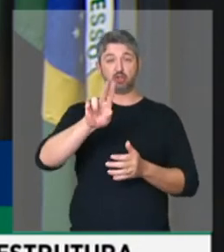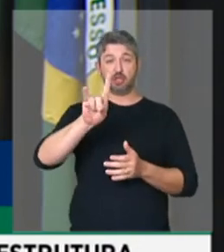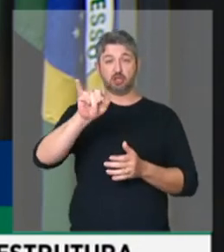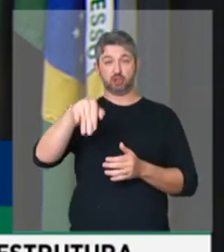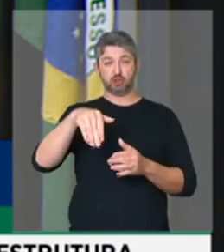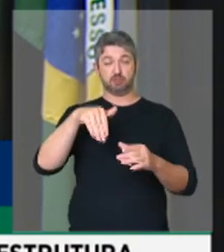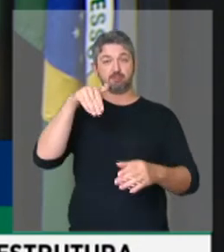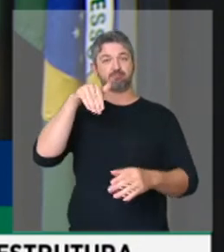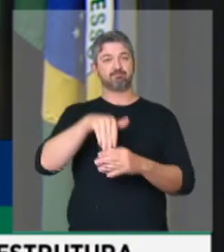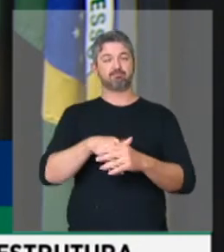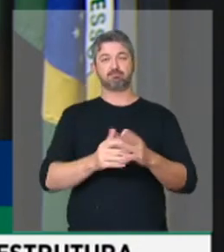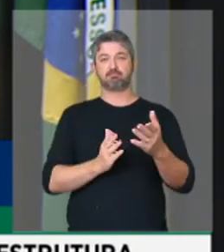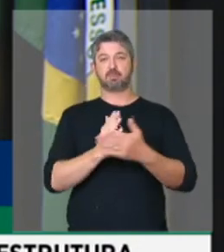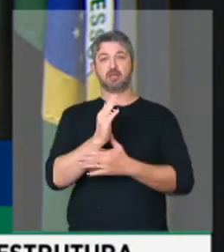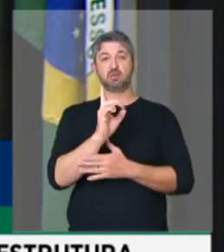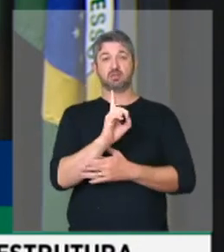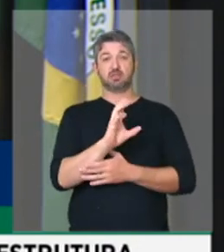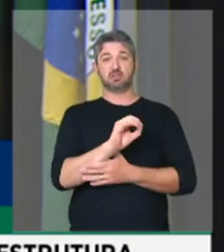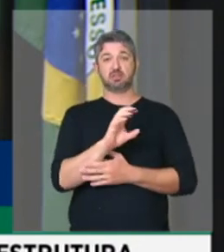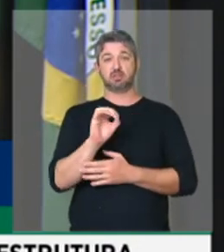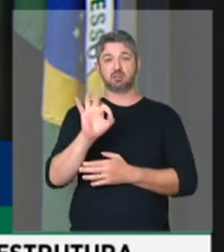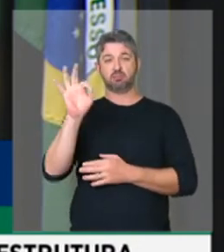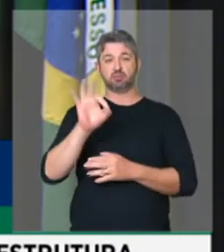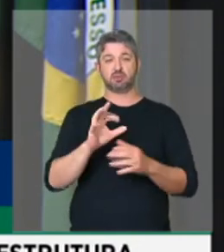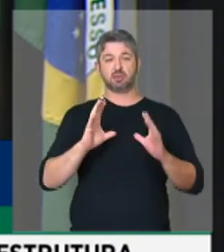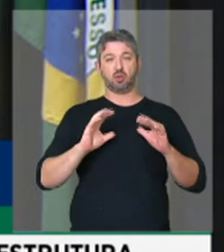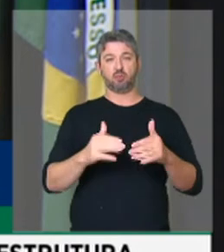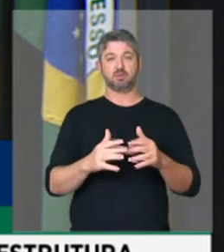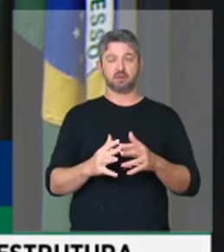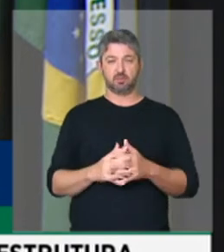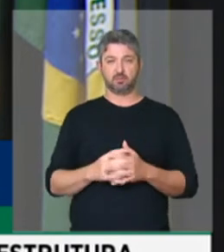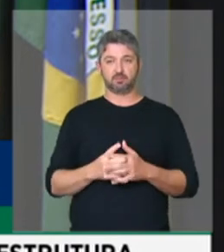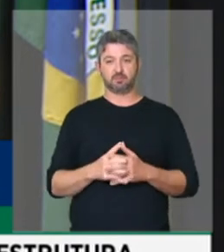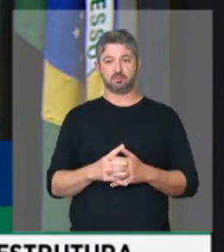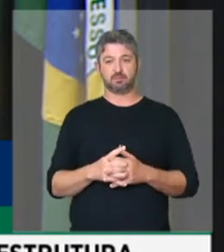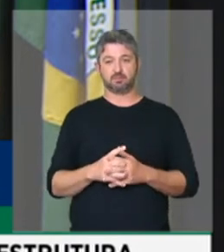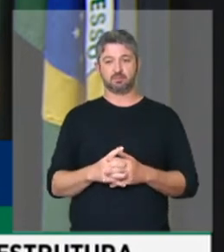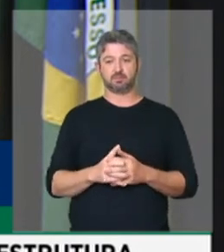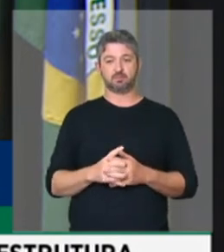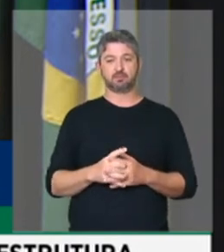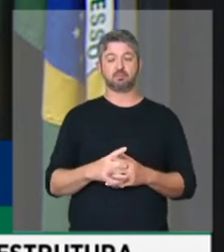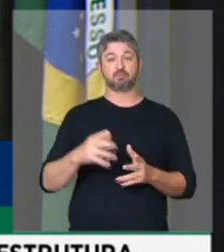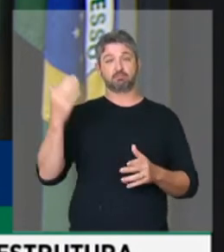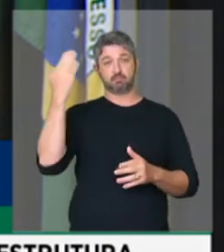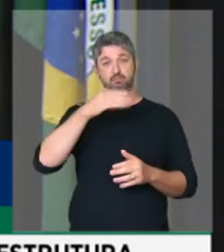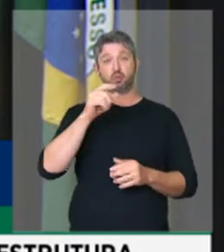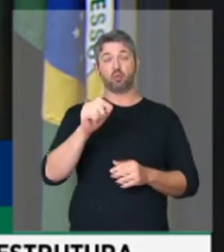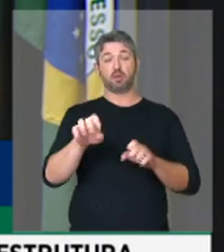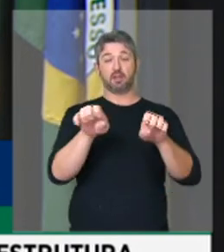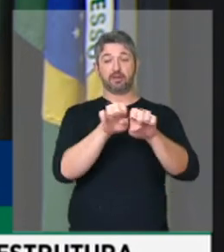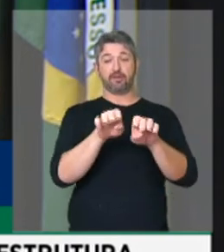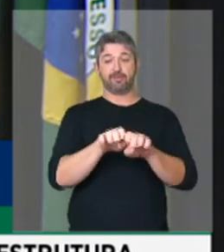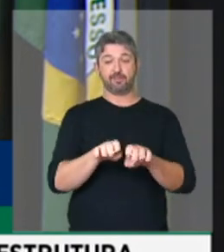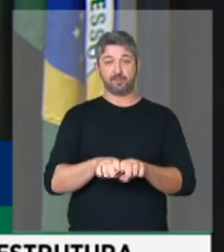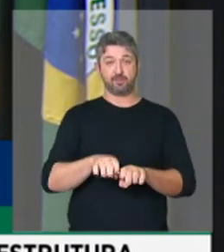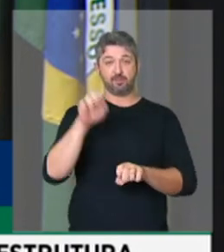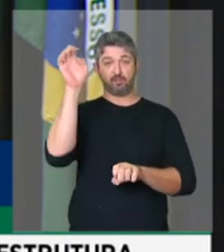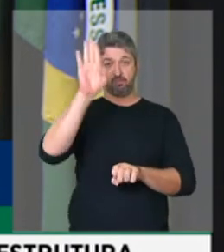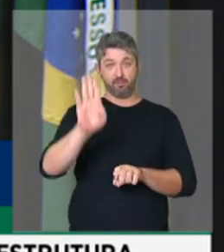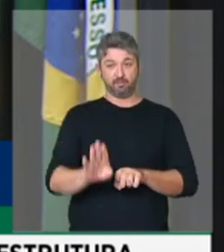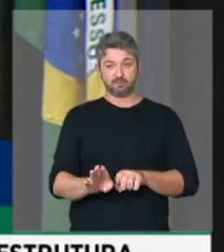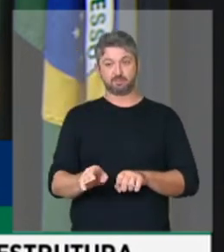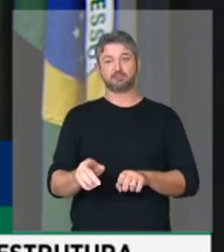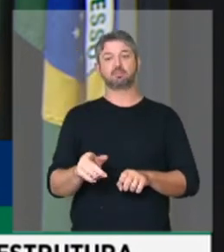por unanimidade na comissão especial, com a constatação que a infraestrutura do país estava